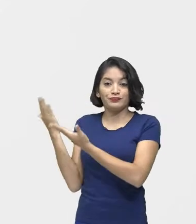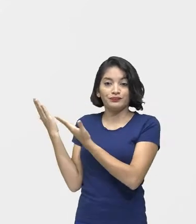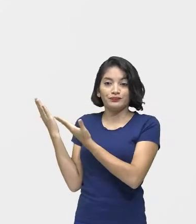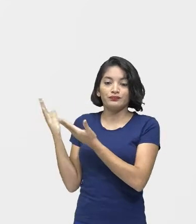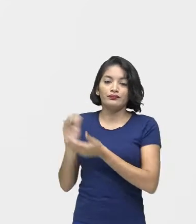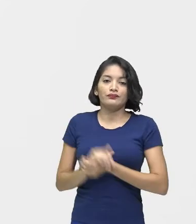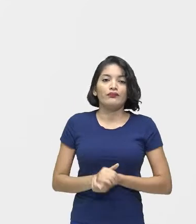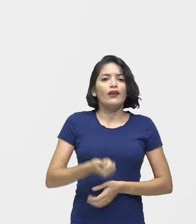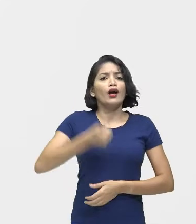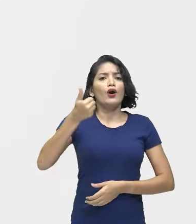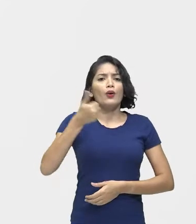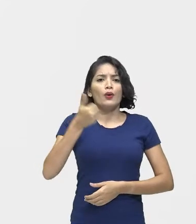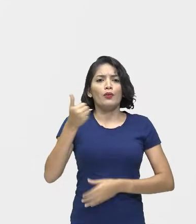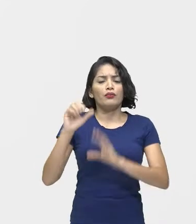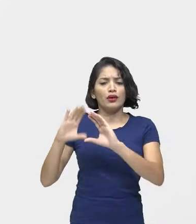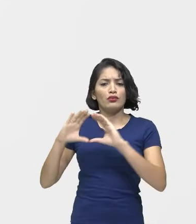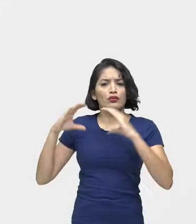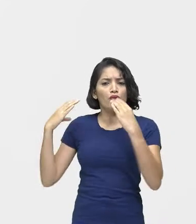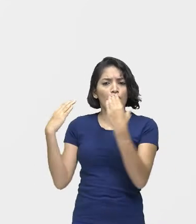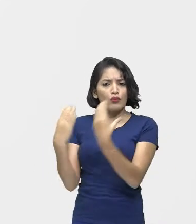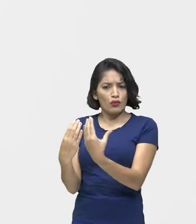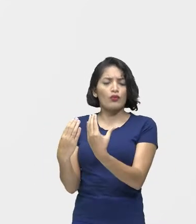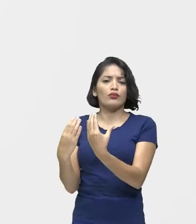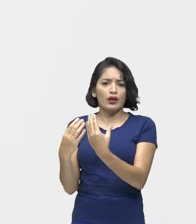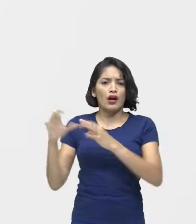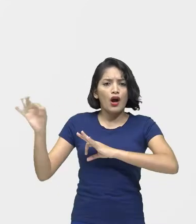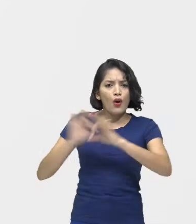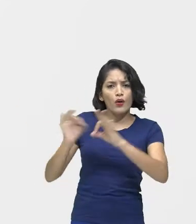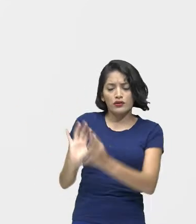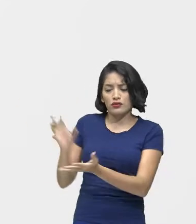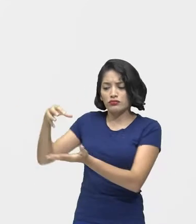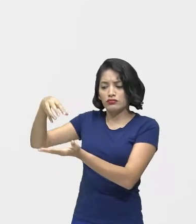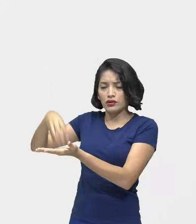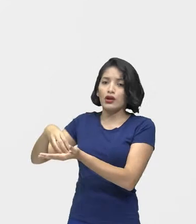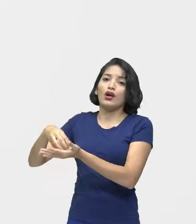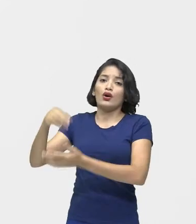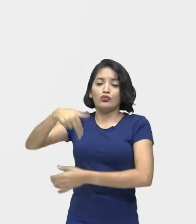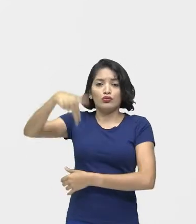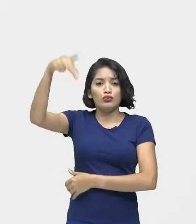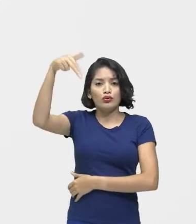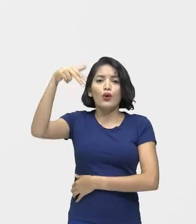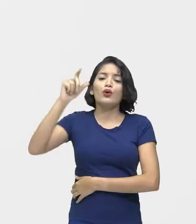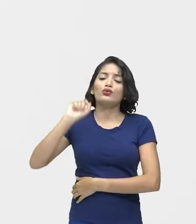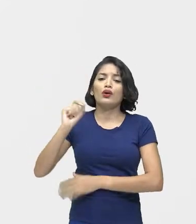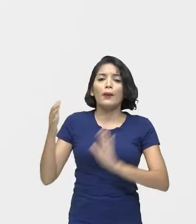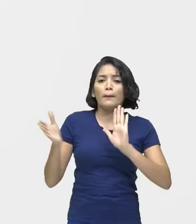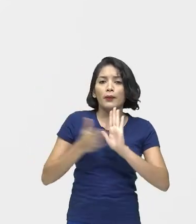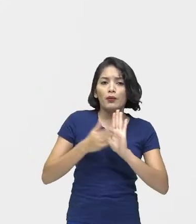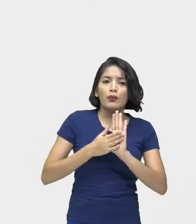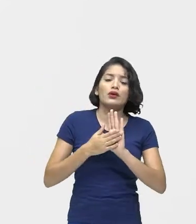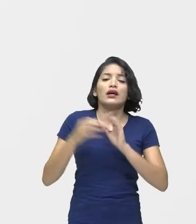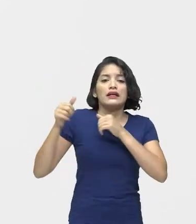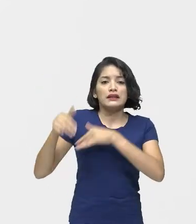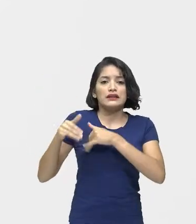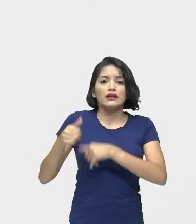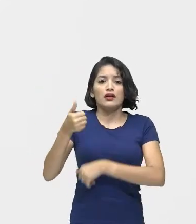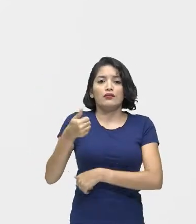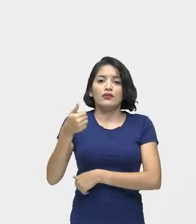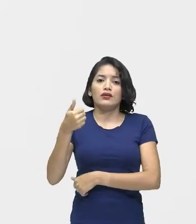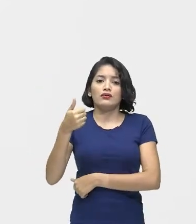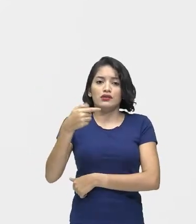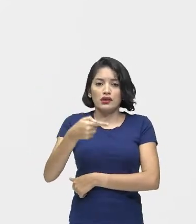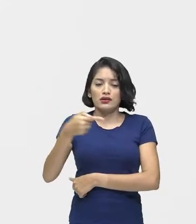bem, o primeiro congresso, né, foi organizado ali entre os colonos do norte, que resolveram promover em setembro de